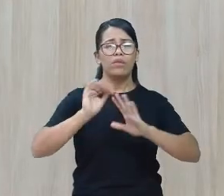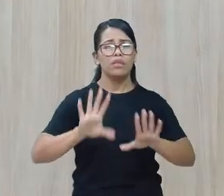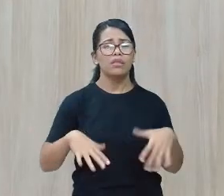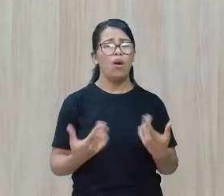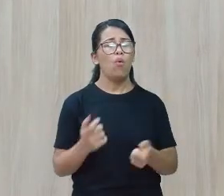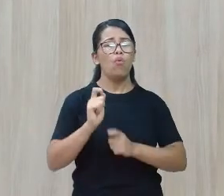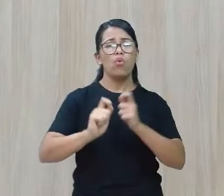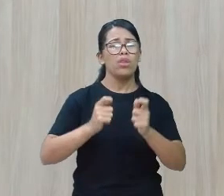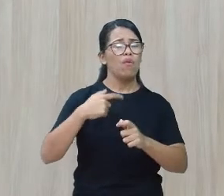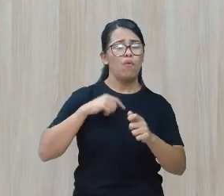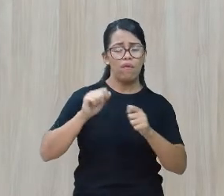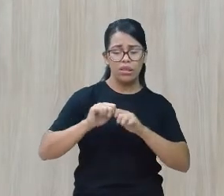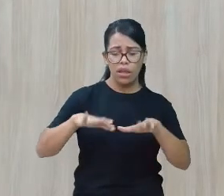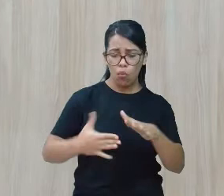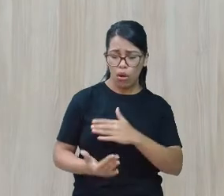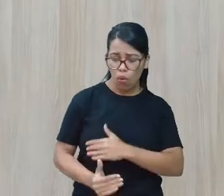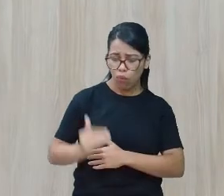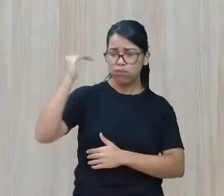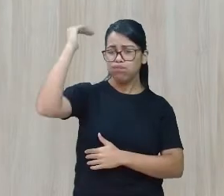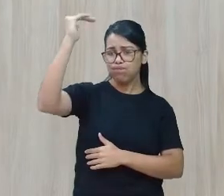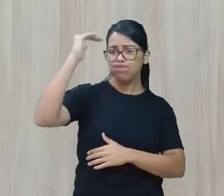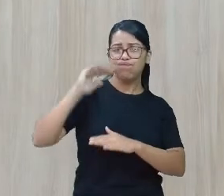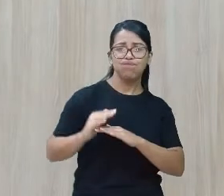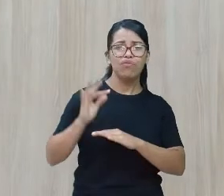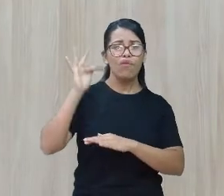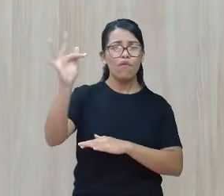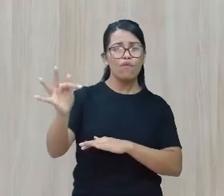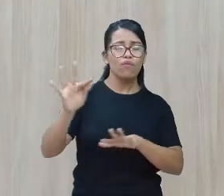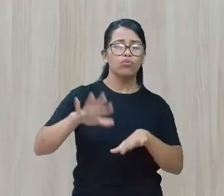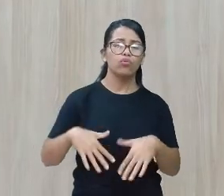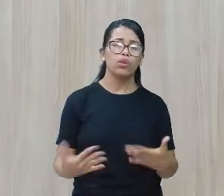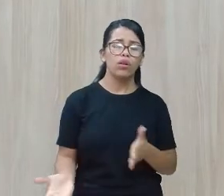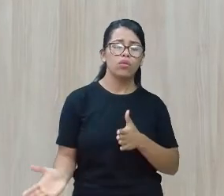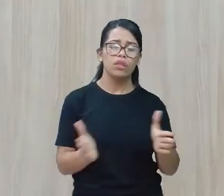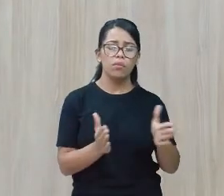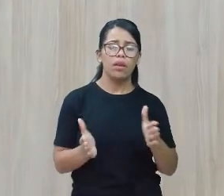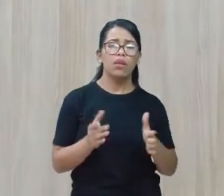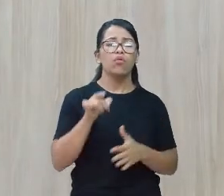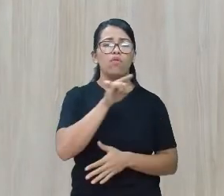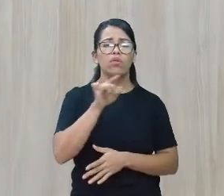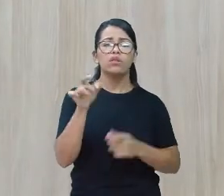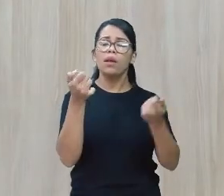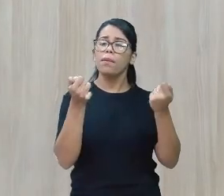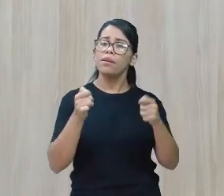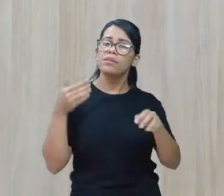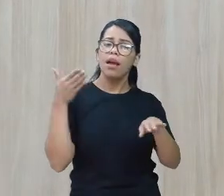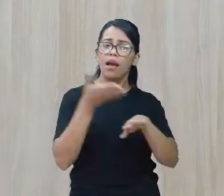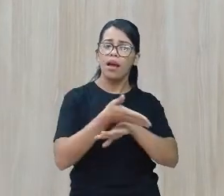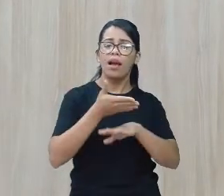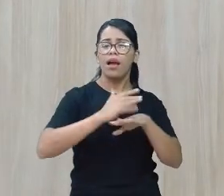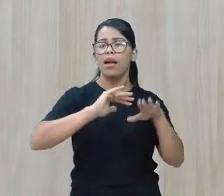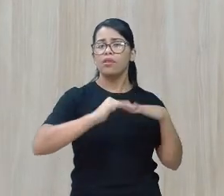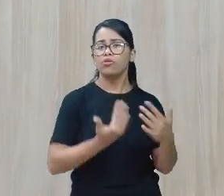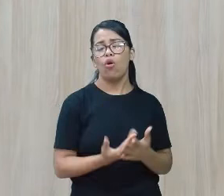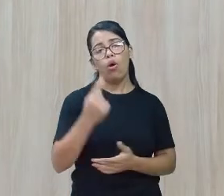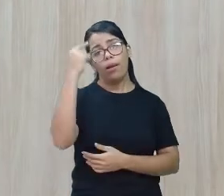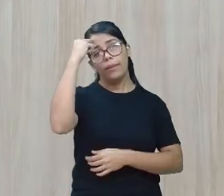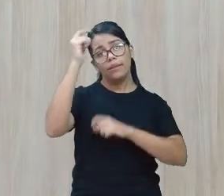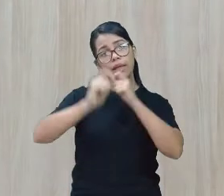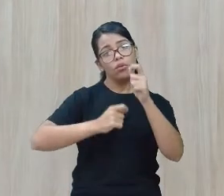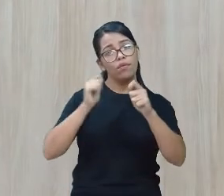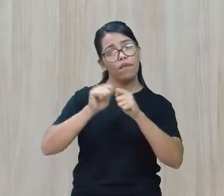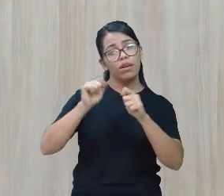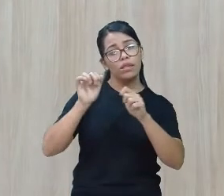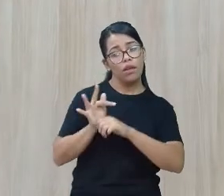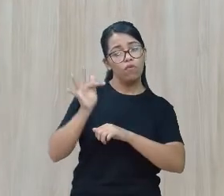ser? Então, imagine, nessa fase, vocês devem estar na escola, não é? Pensando o que vão ser futuramente,